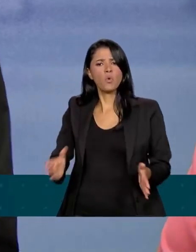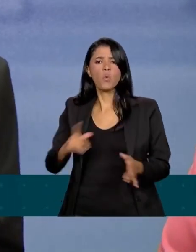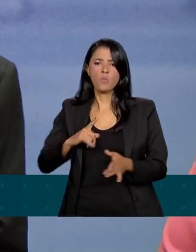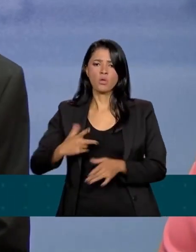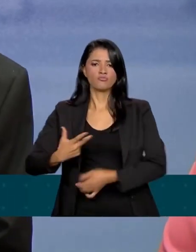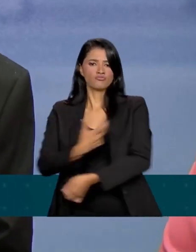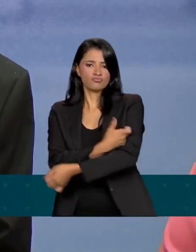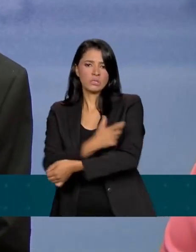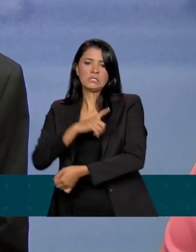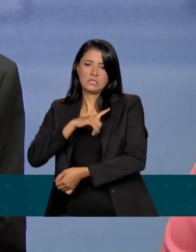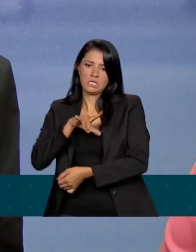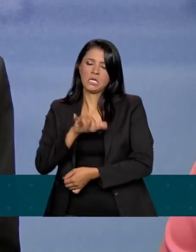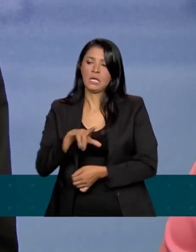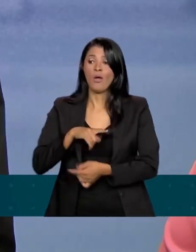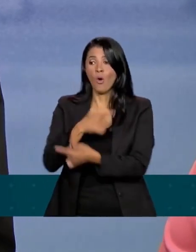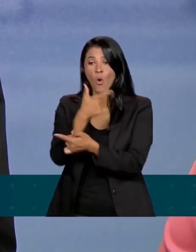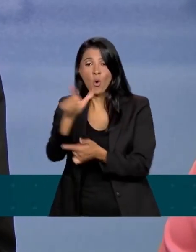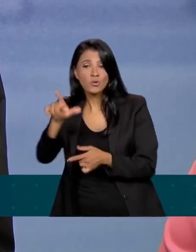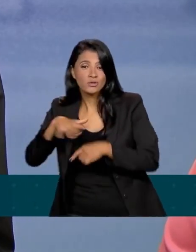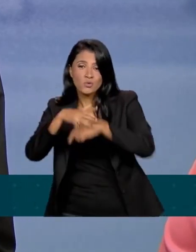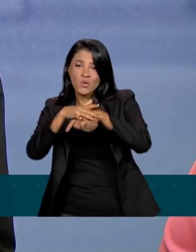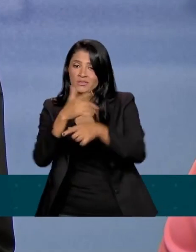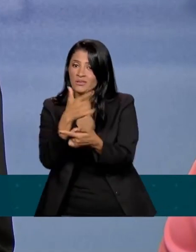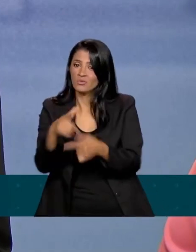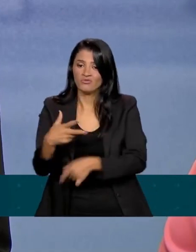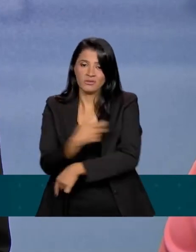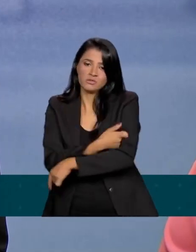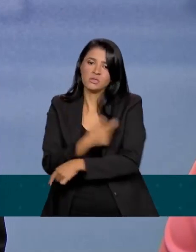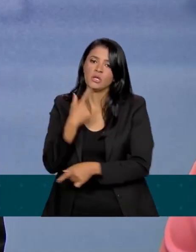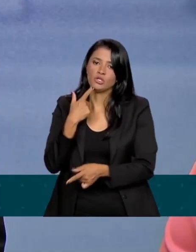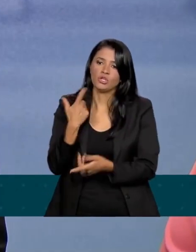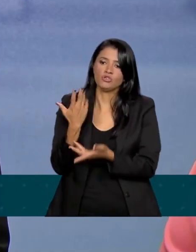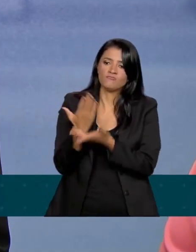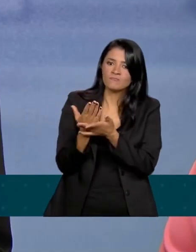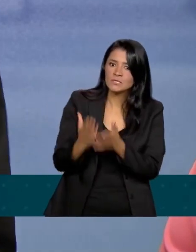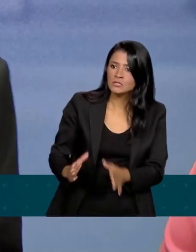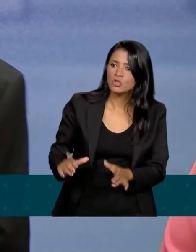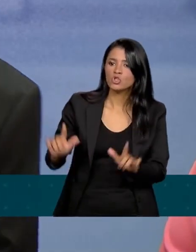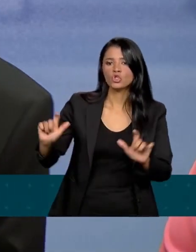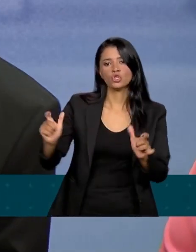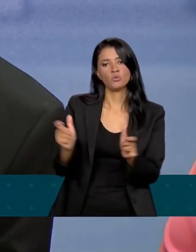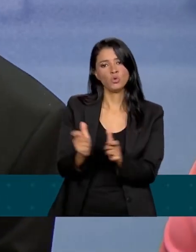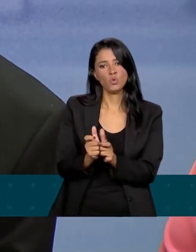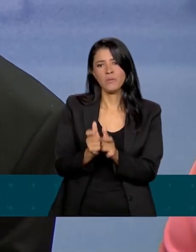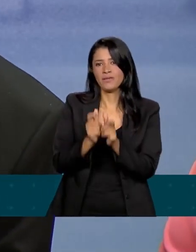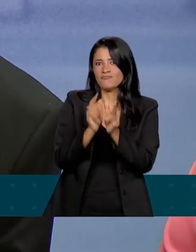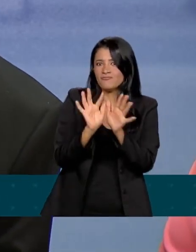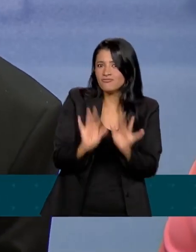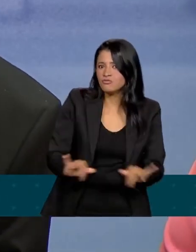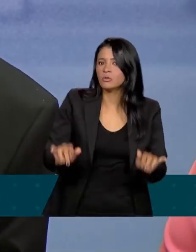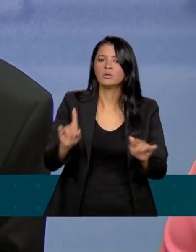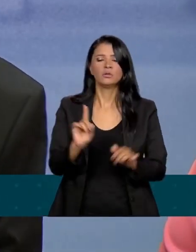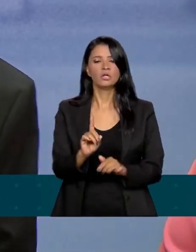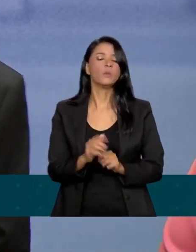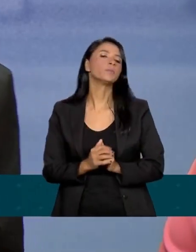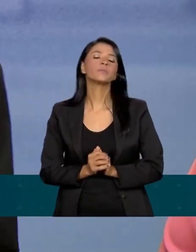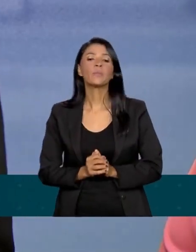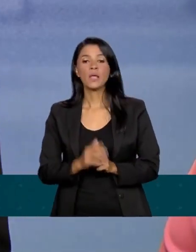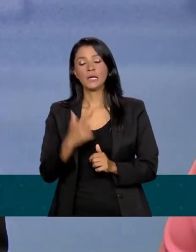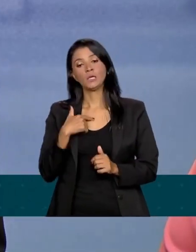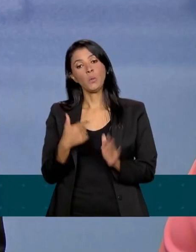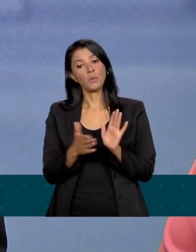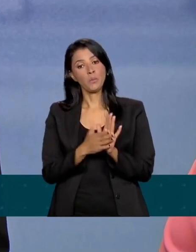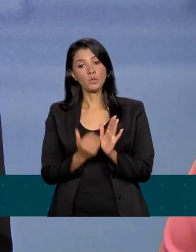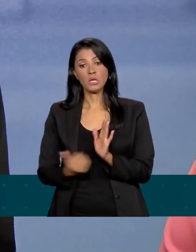vacinal. Doenças que não têm vacina, a gente elimina como problema de saúde pública, mas não erradica. Então, a gente pretende aumentar a